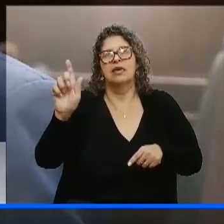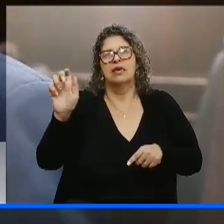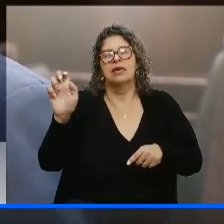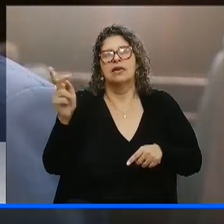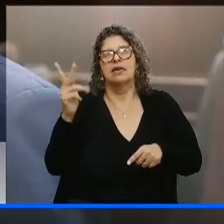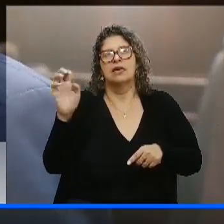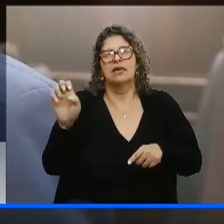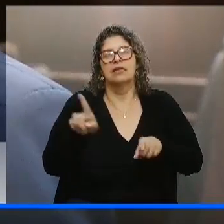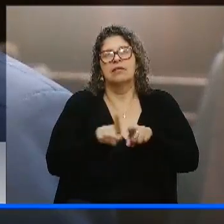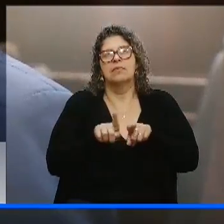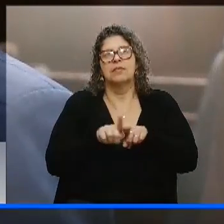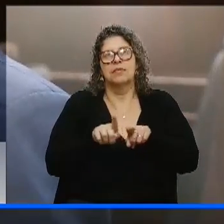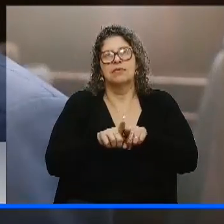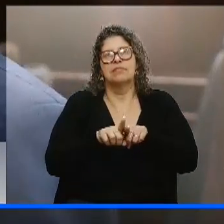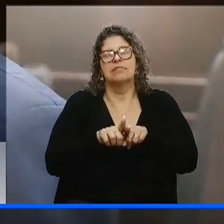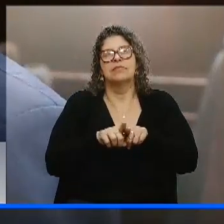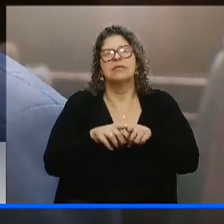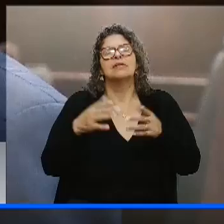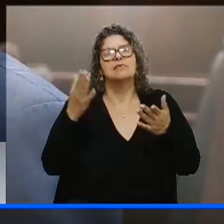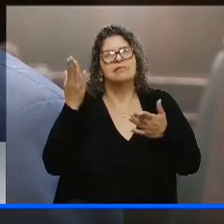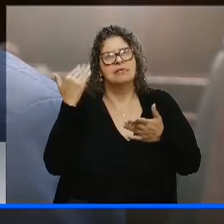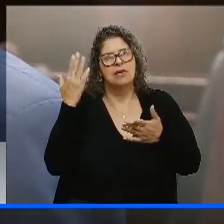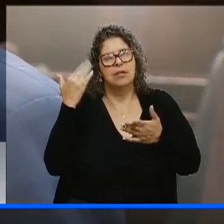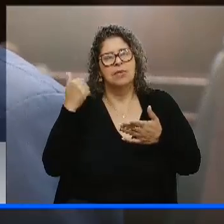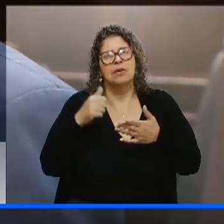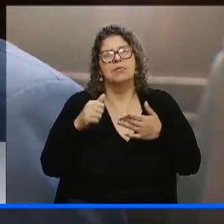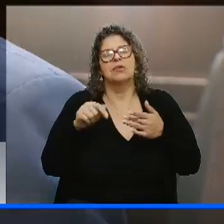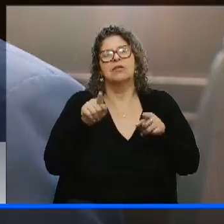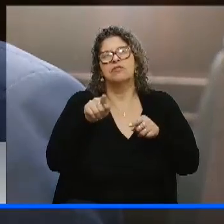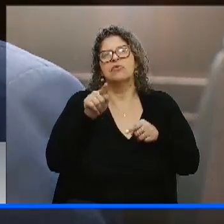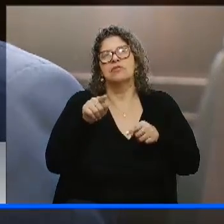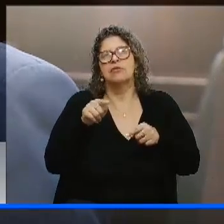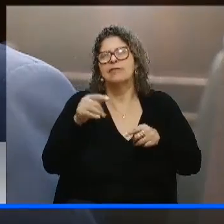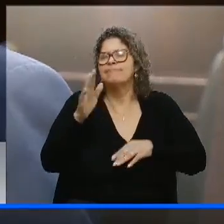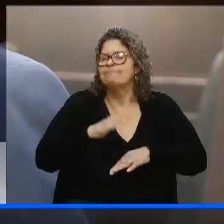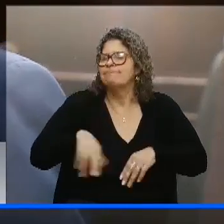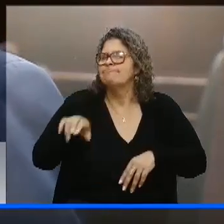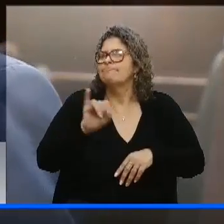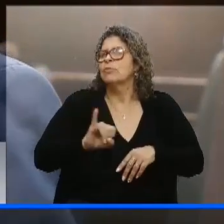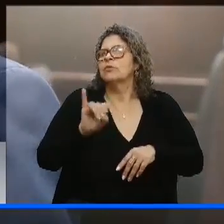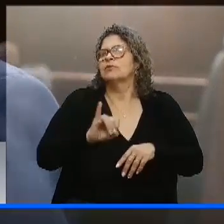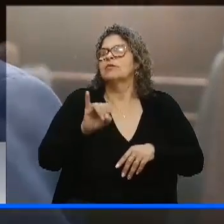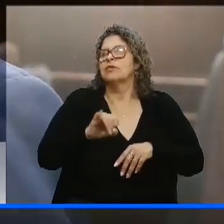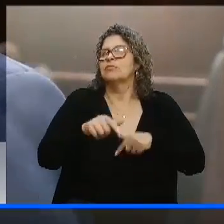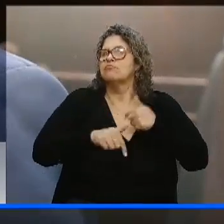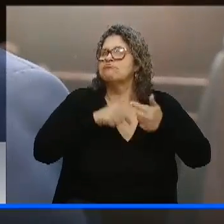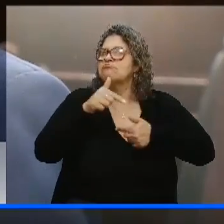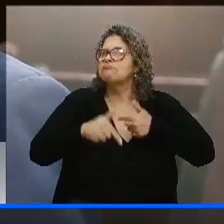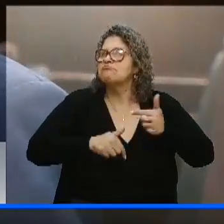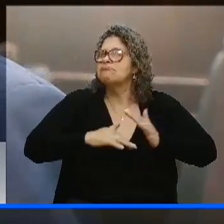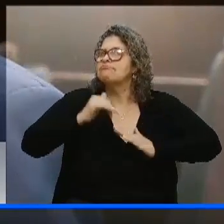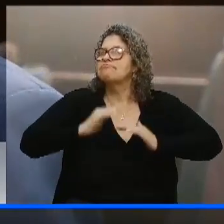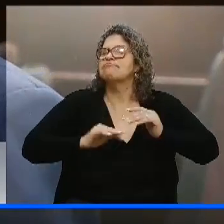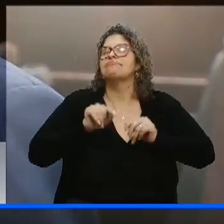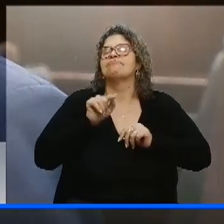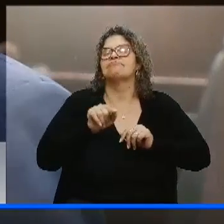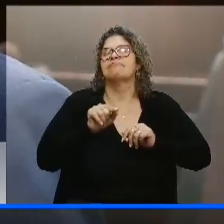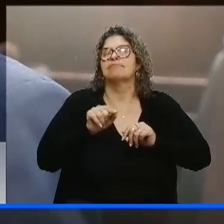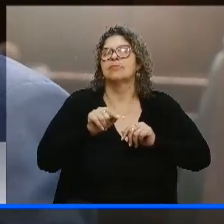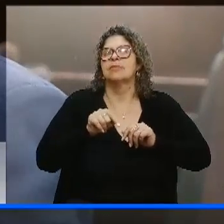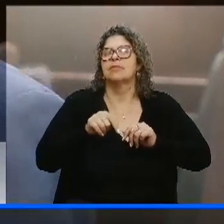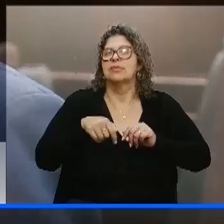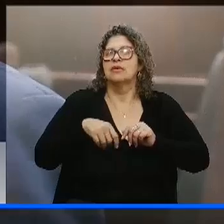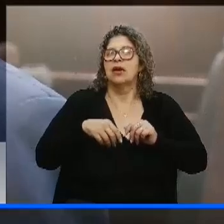como essa que a função que o senhor exército em deputado viana no seu relato ficou muito claro